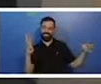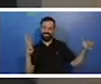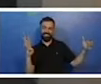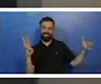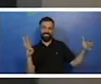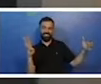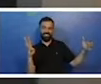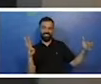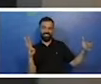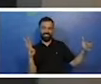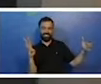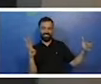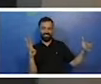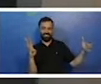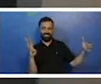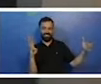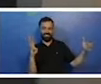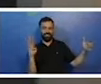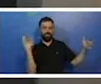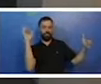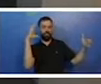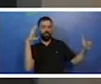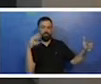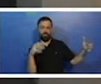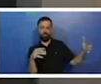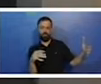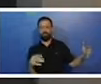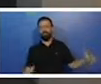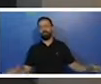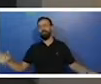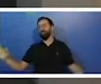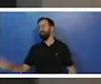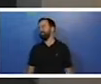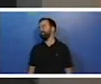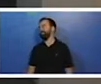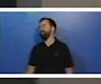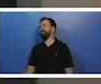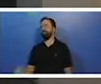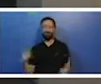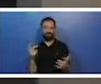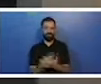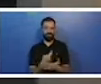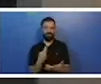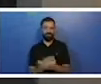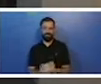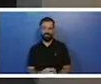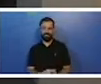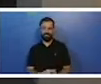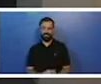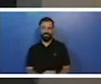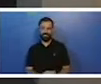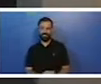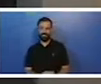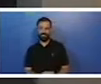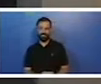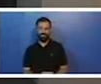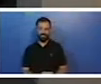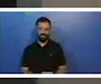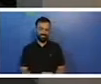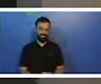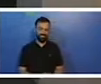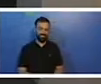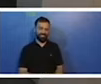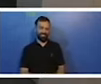é um E ai a nossa senhora é calibrar a